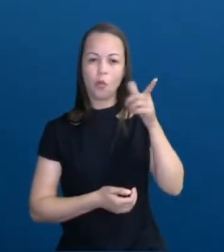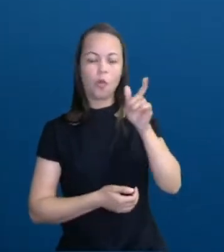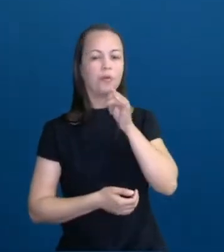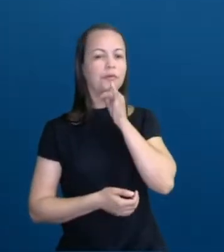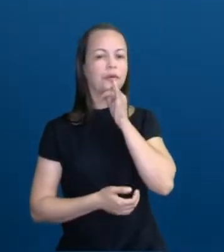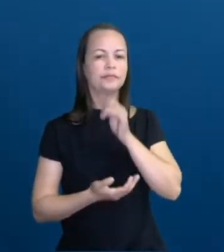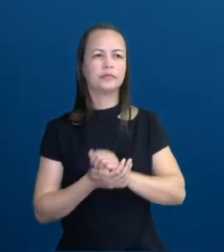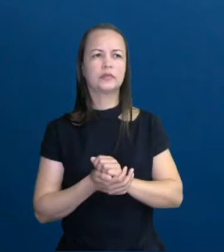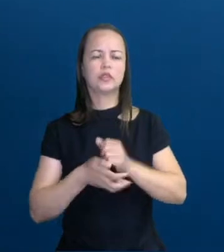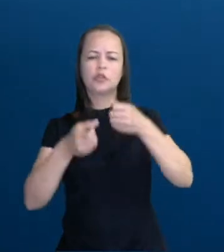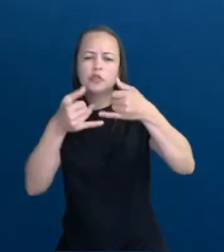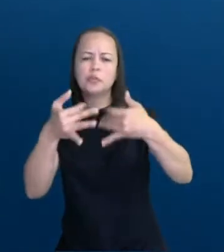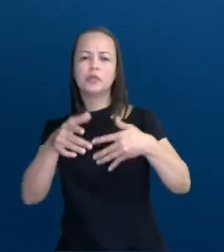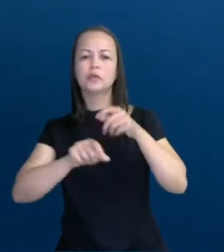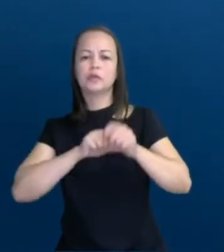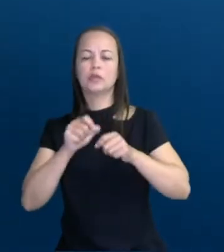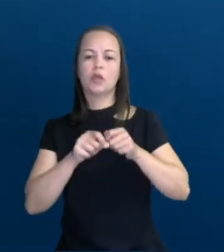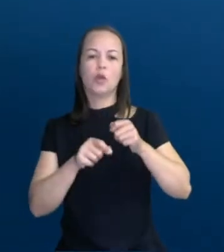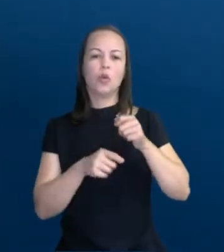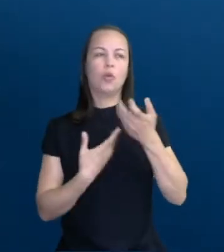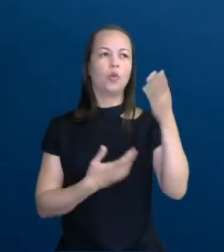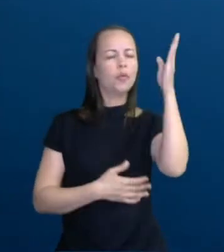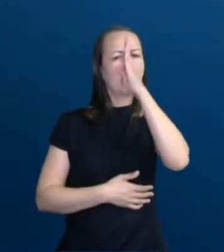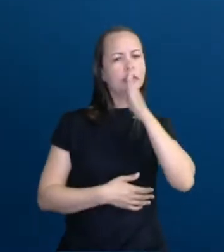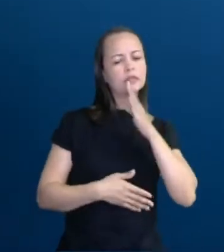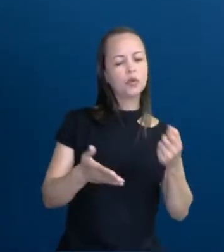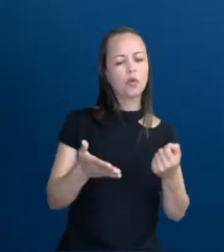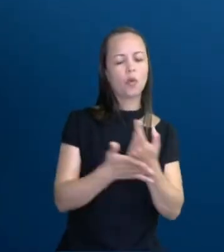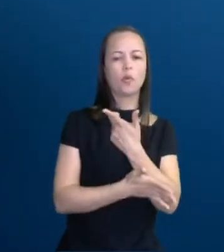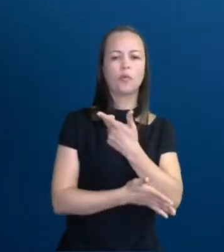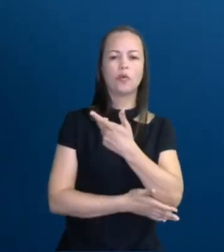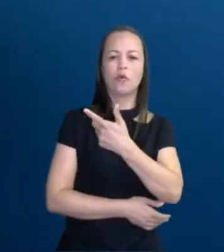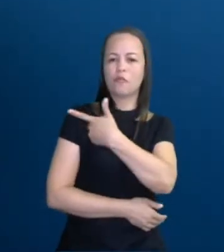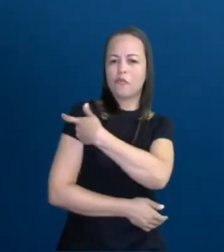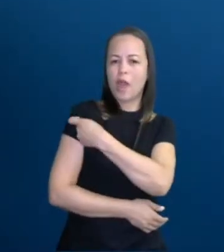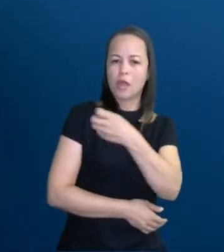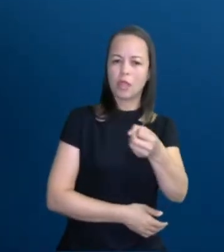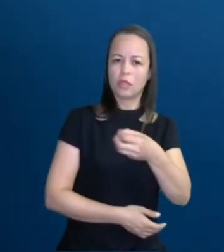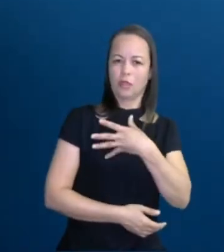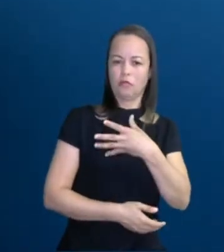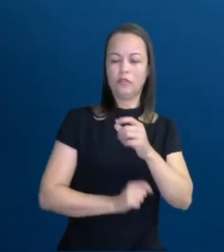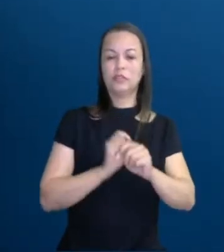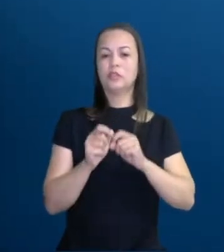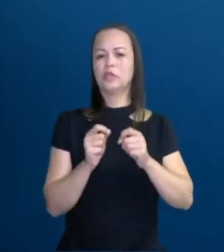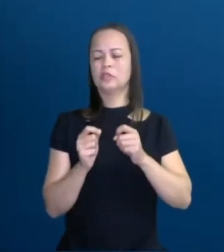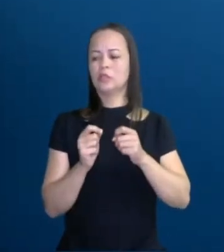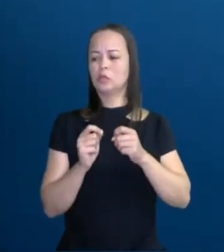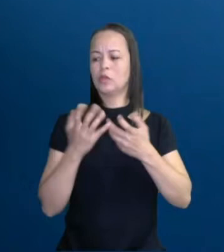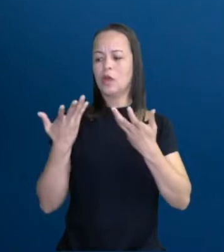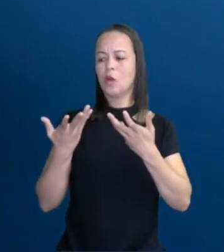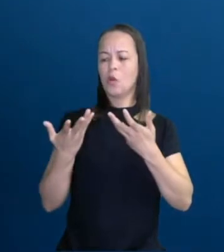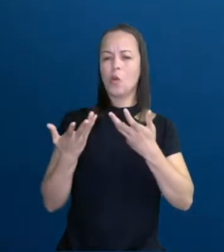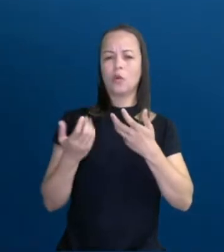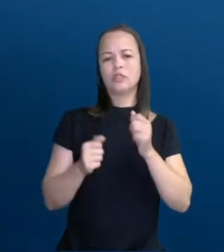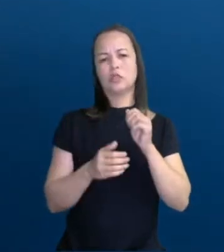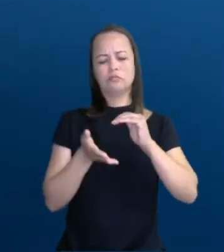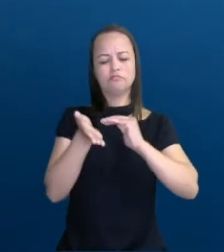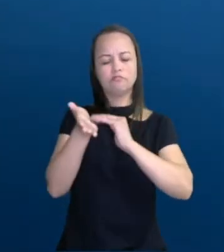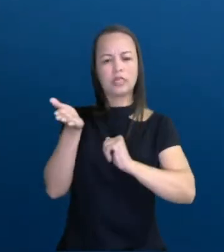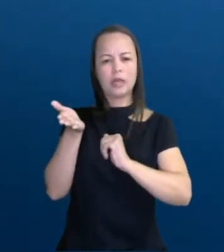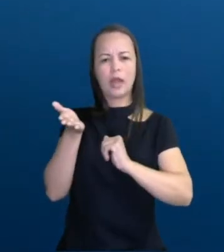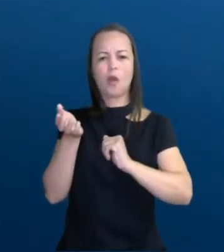Se eu digo assim, o Brasil comprou novas vacinas. Se eu retirar essa parte final da frase, o Brasil